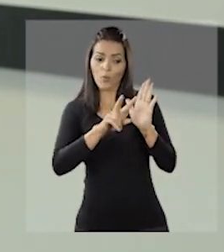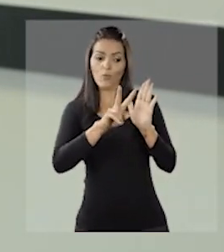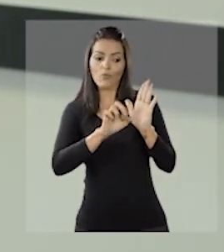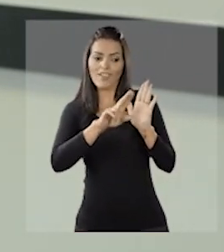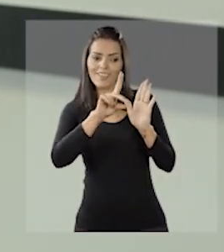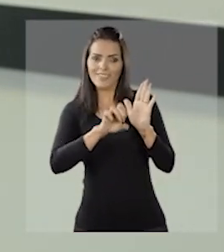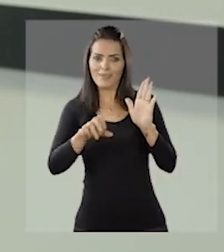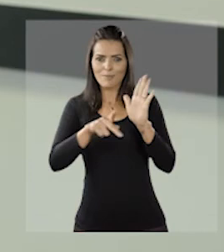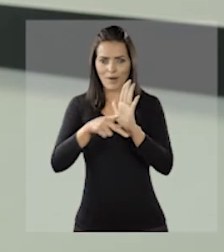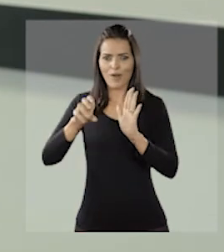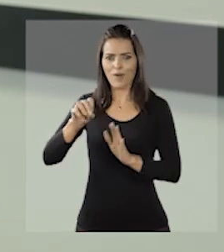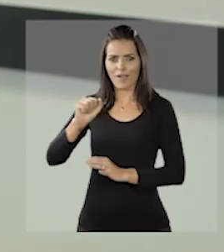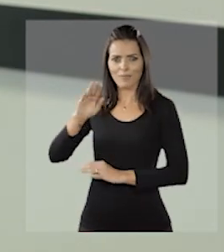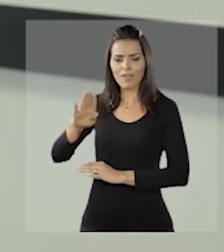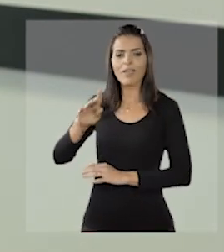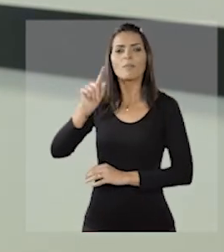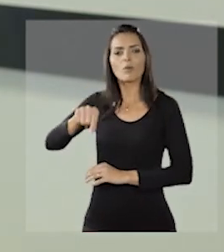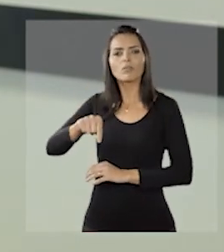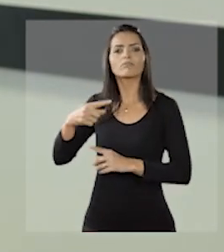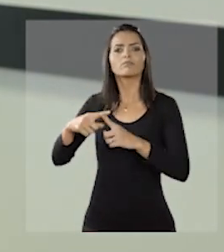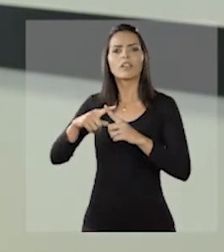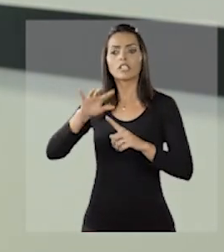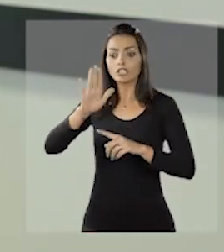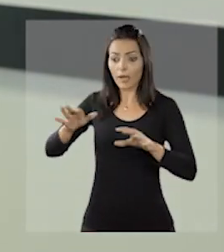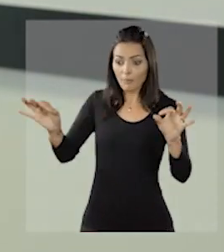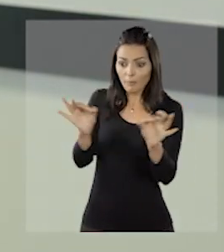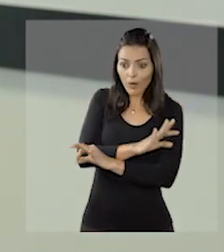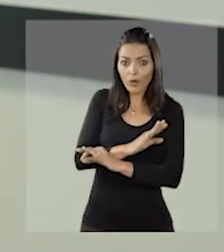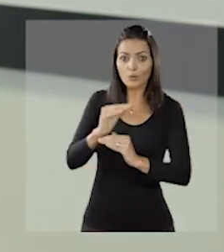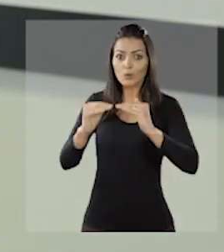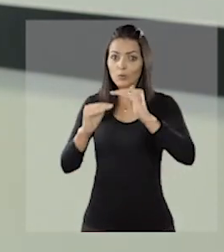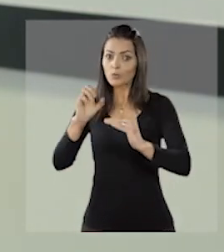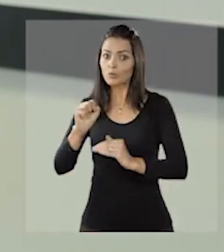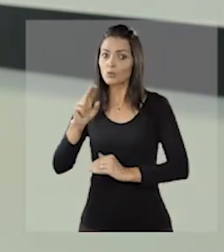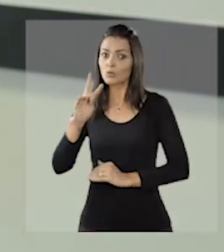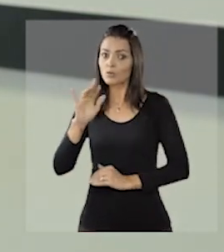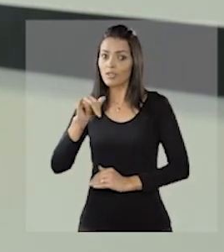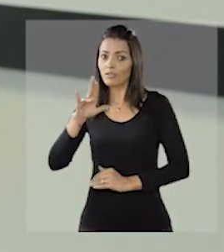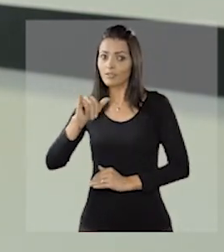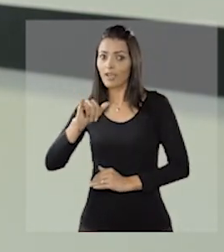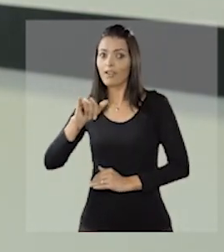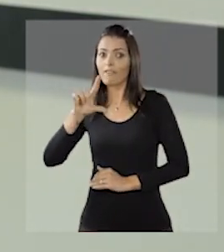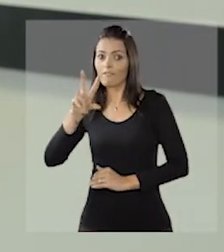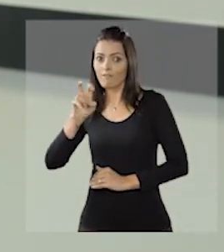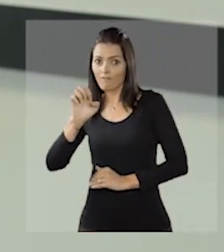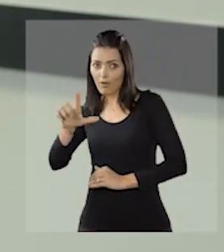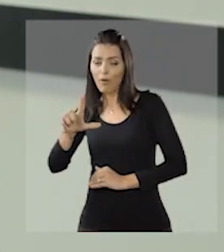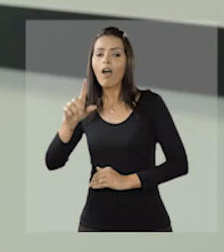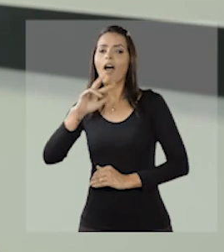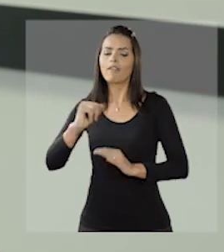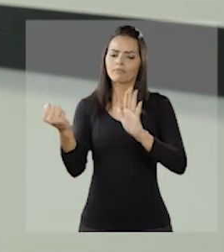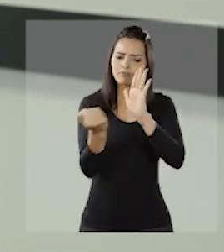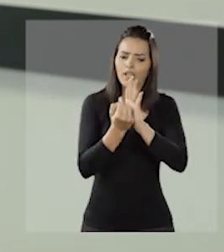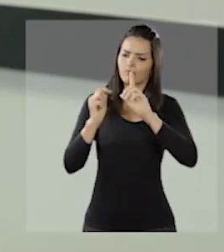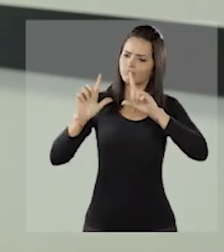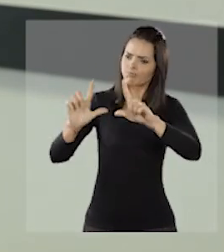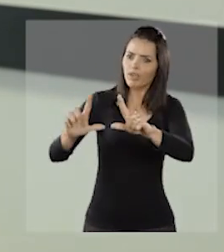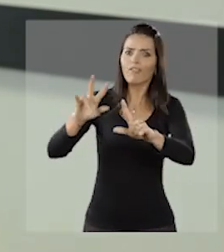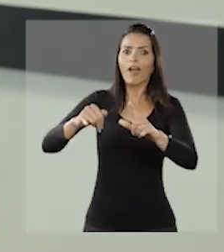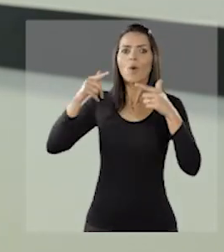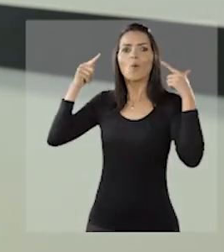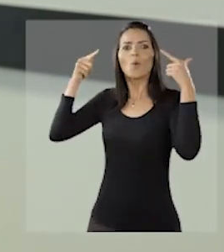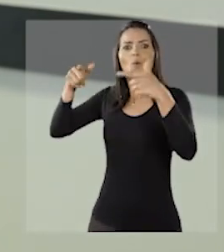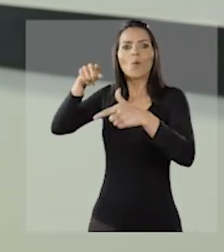OAB, de forma a reconhecer, de forma a certificarmos essas ações exitosas e realçando